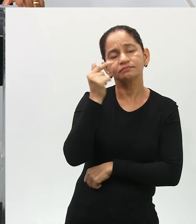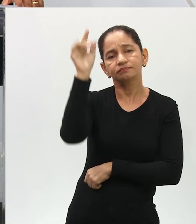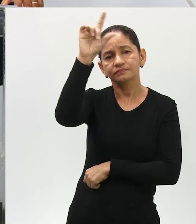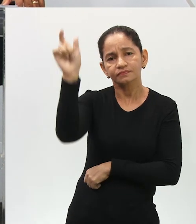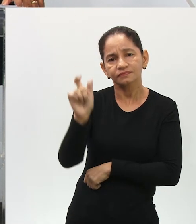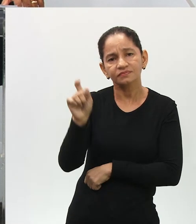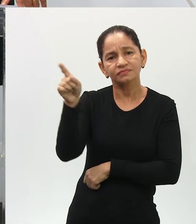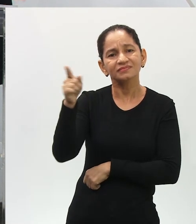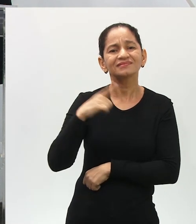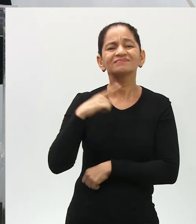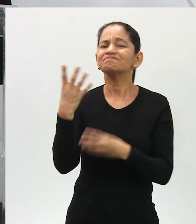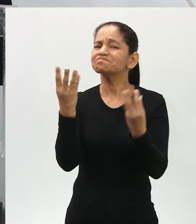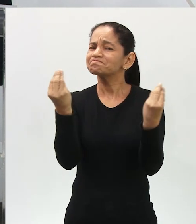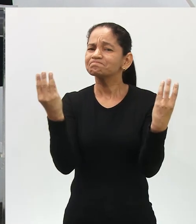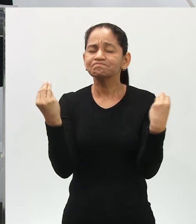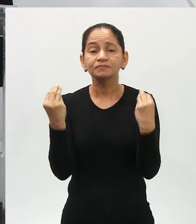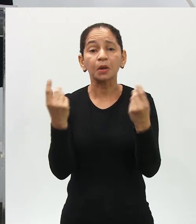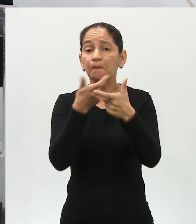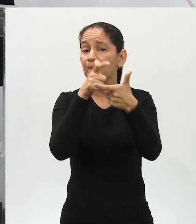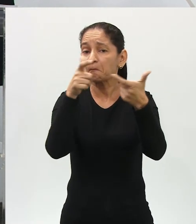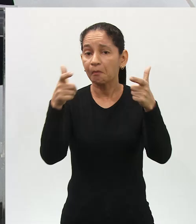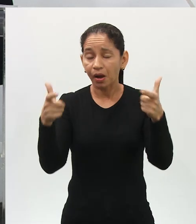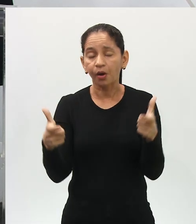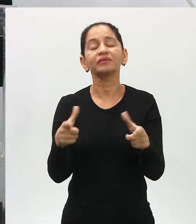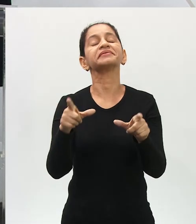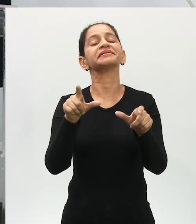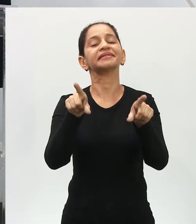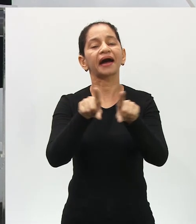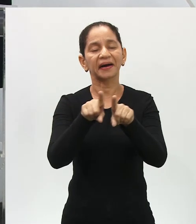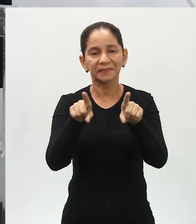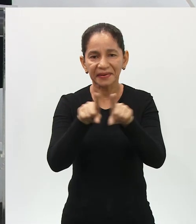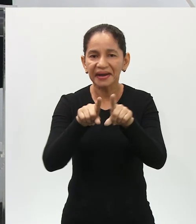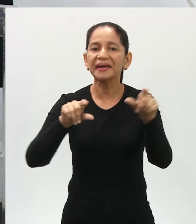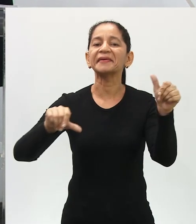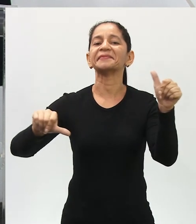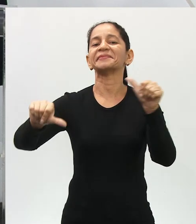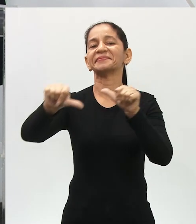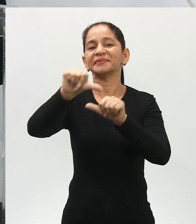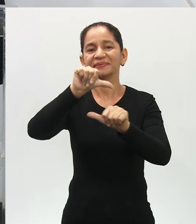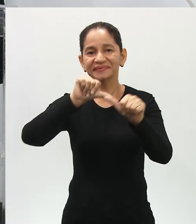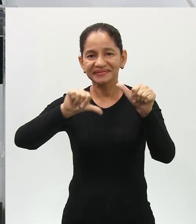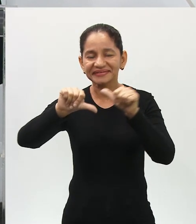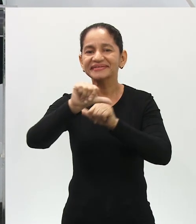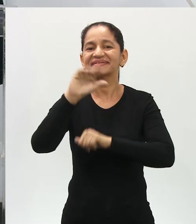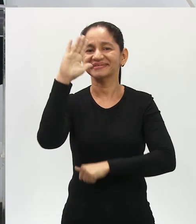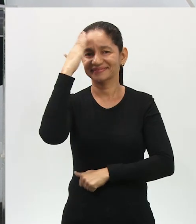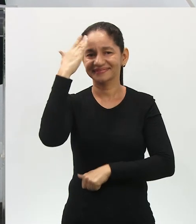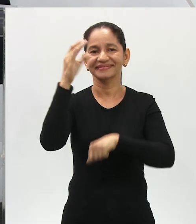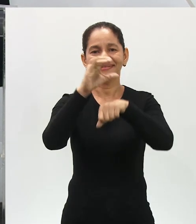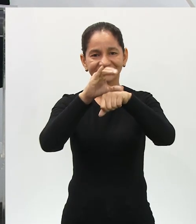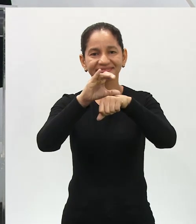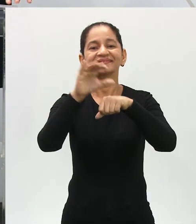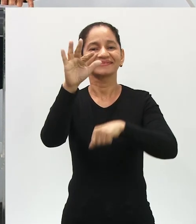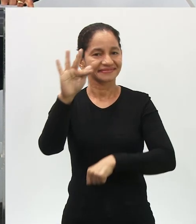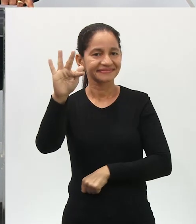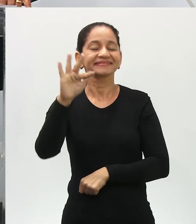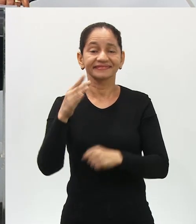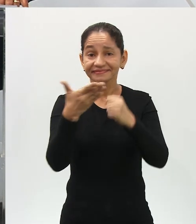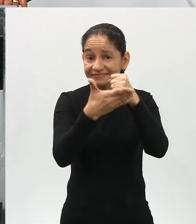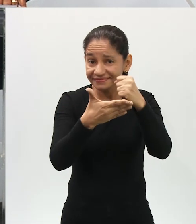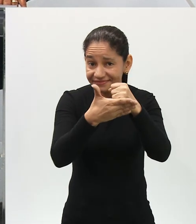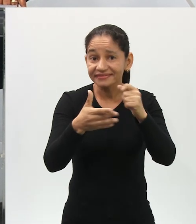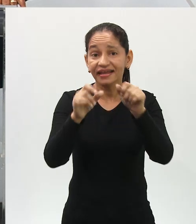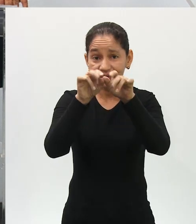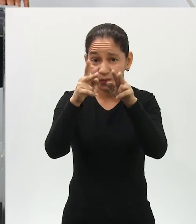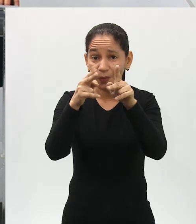regiões brasileiras. Em municípios maiores isso também pode acontecer, tá? Isso que está aqui na Constituição também serve para os